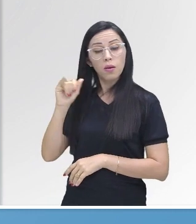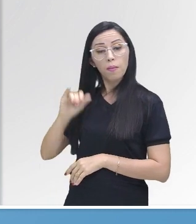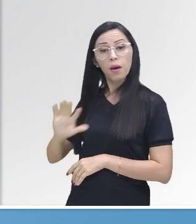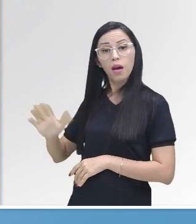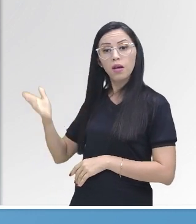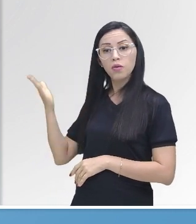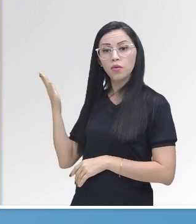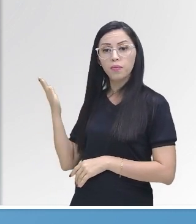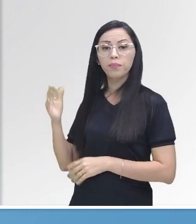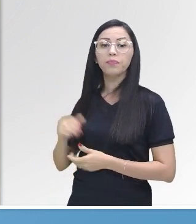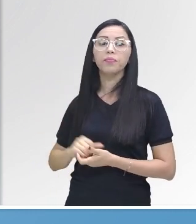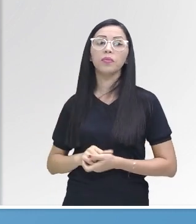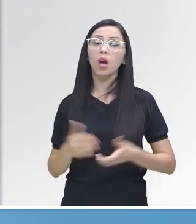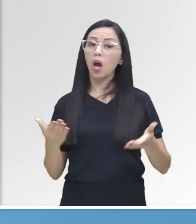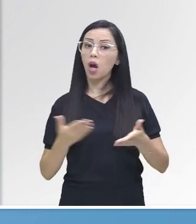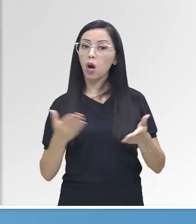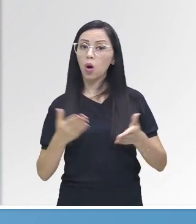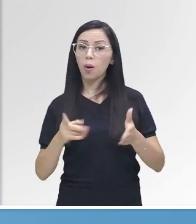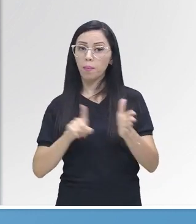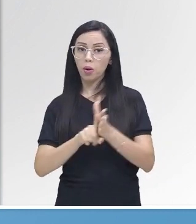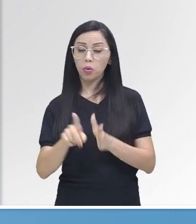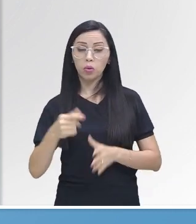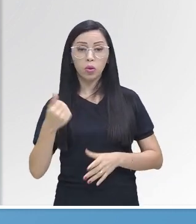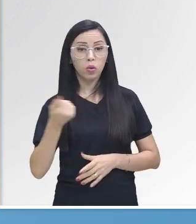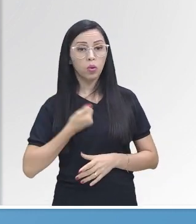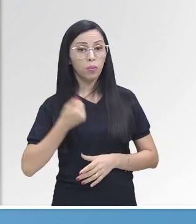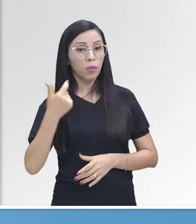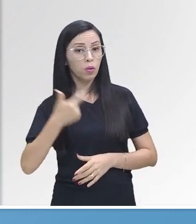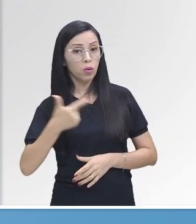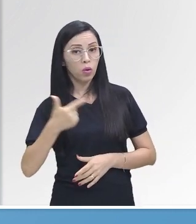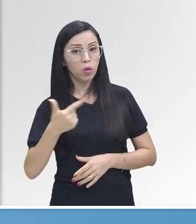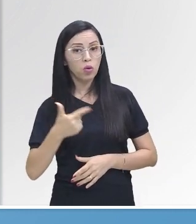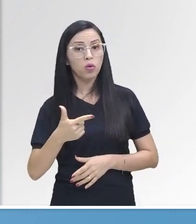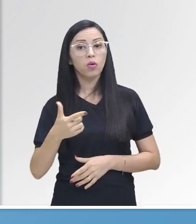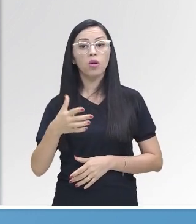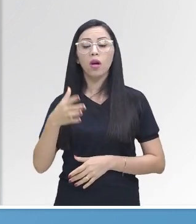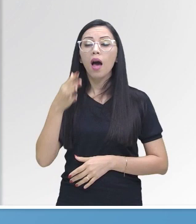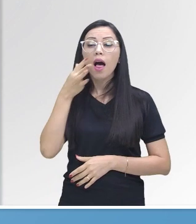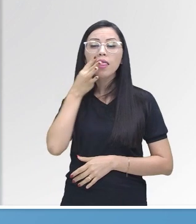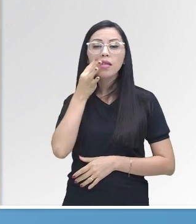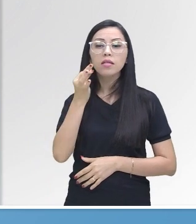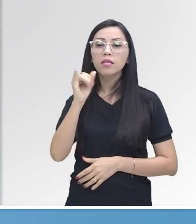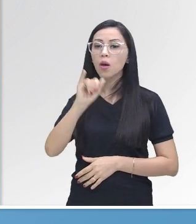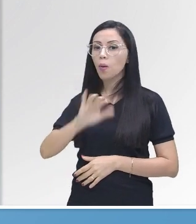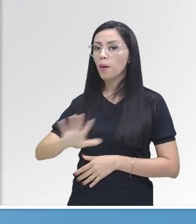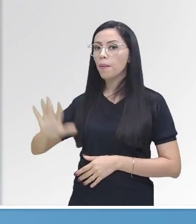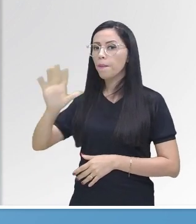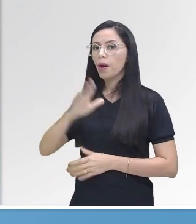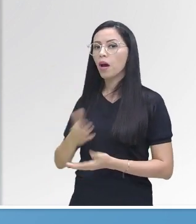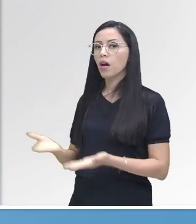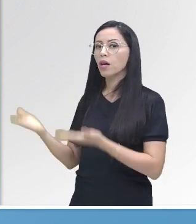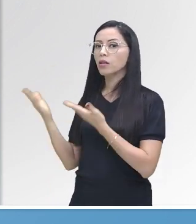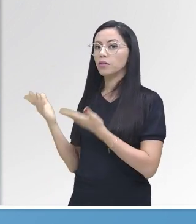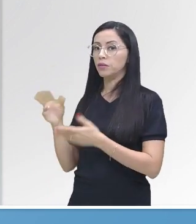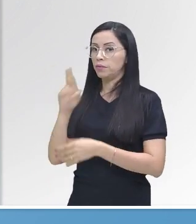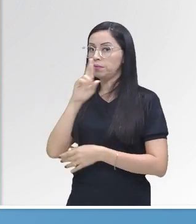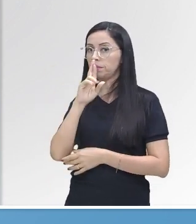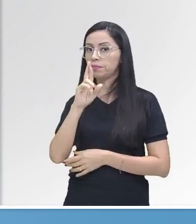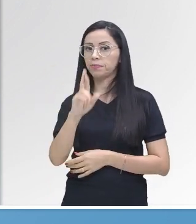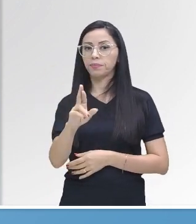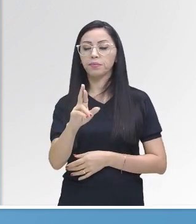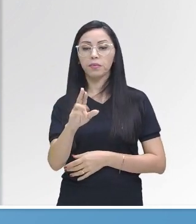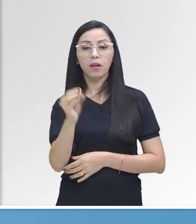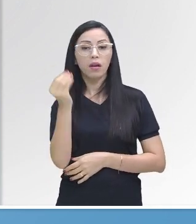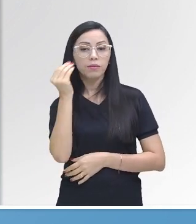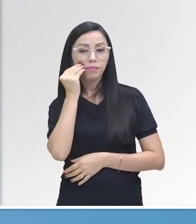Então, vamos para o exercício 2. Observe a imagem e responda. Observe. Olha os